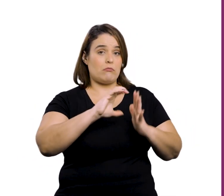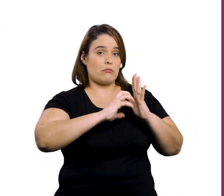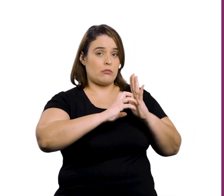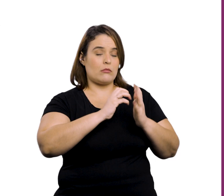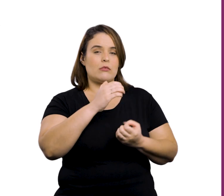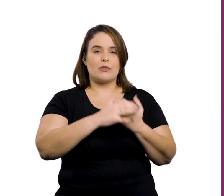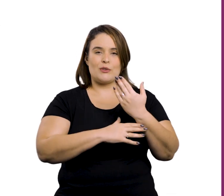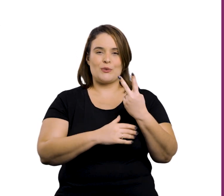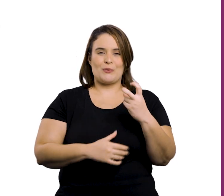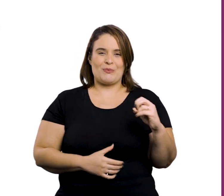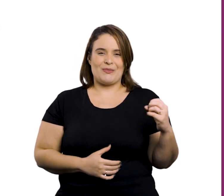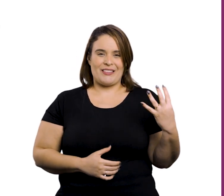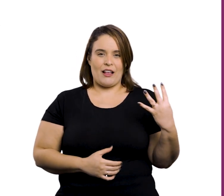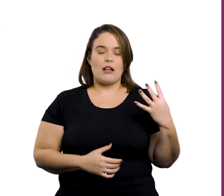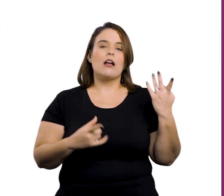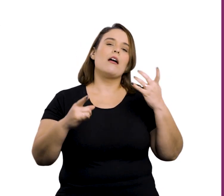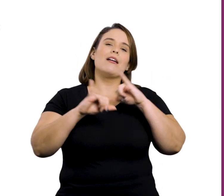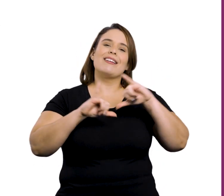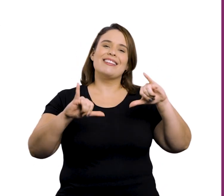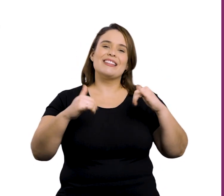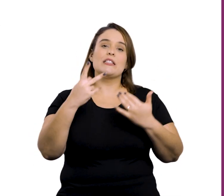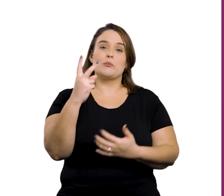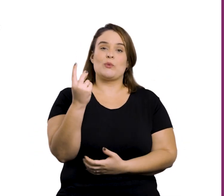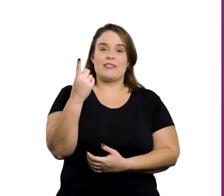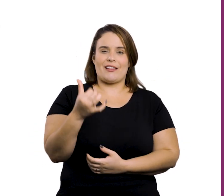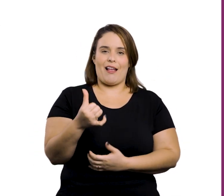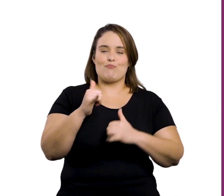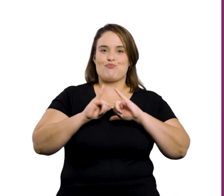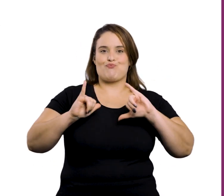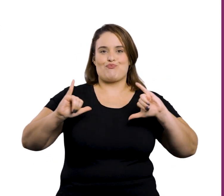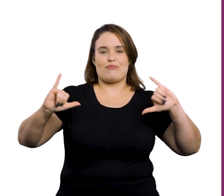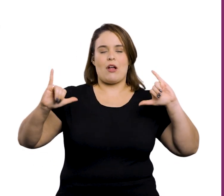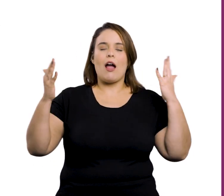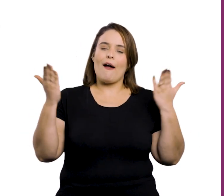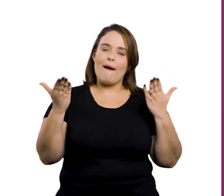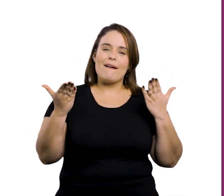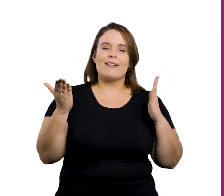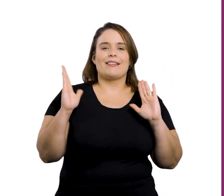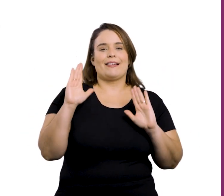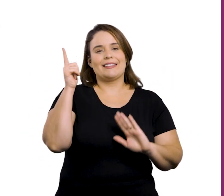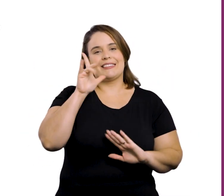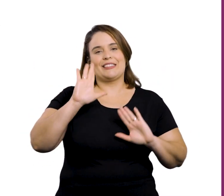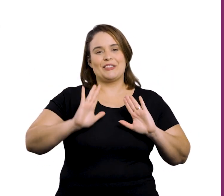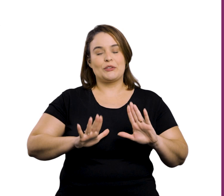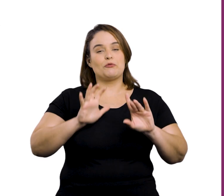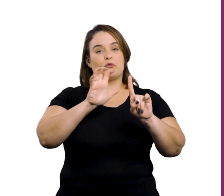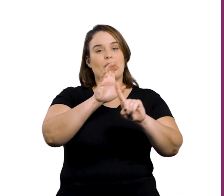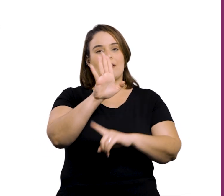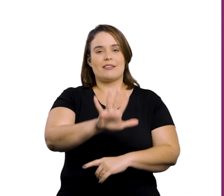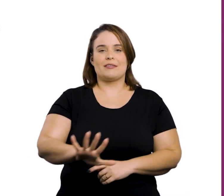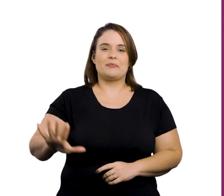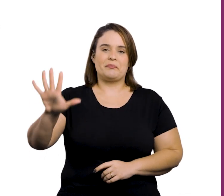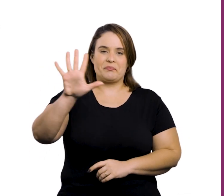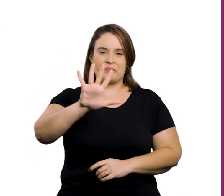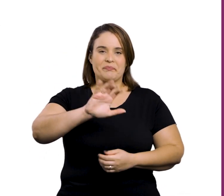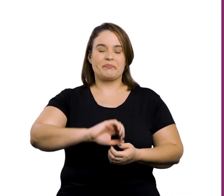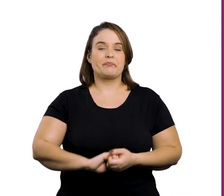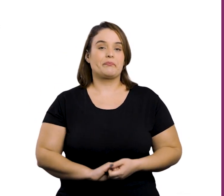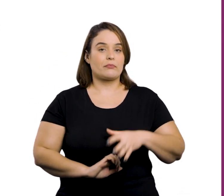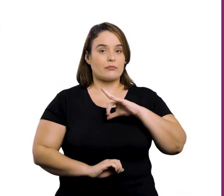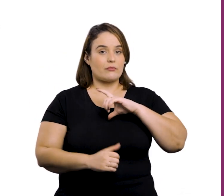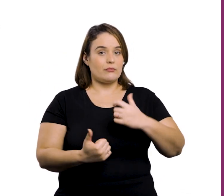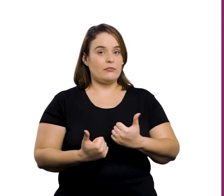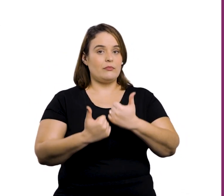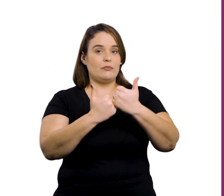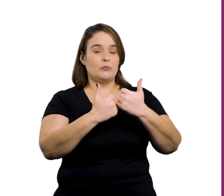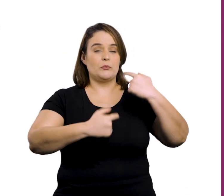2004, começou a ascender e ganhar força a partir de 2016 e hoje já alcança grande influência nacional,